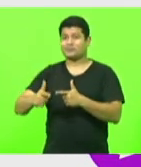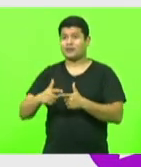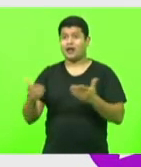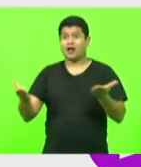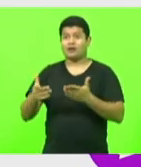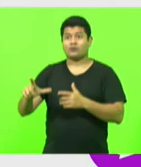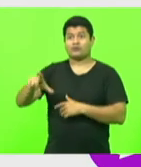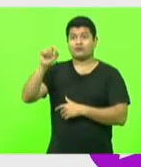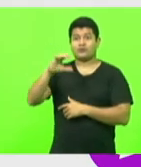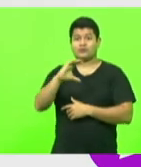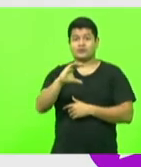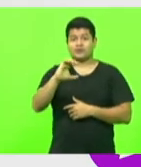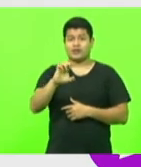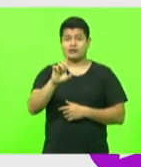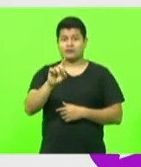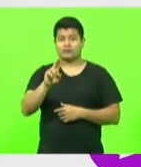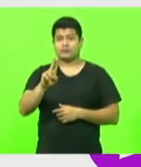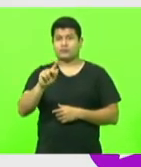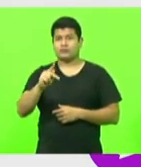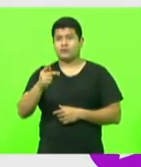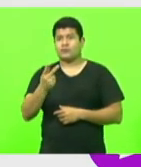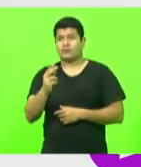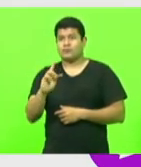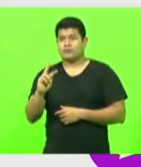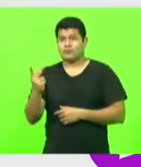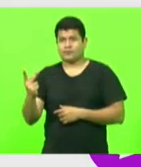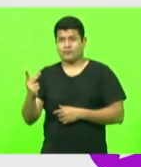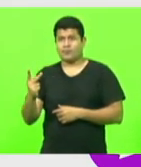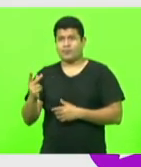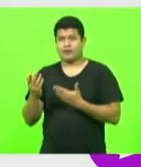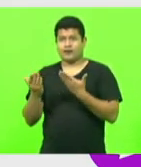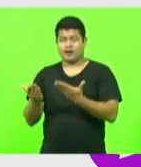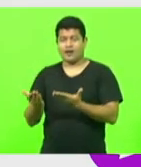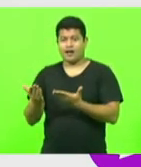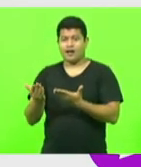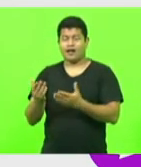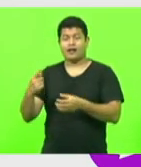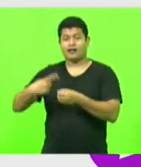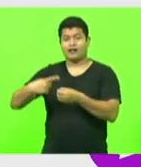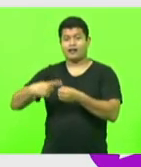o Centro de Educação Profissional Hermann Hering, de Blumenau.